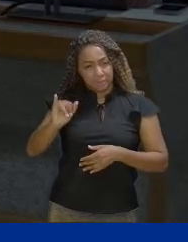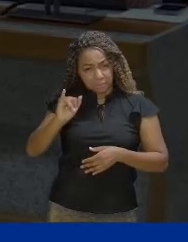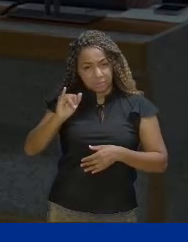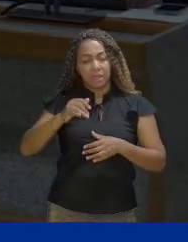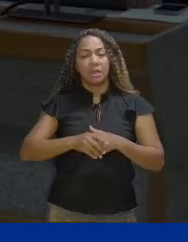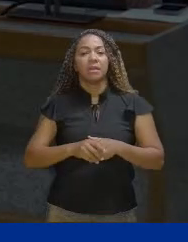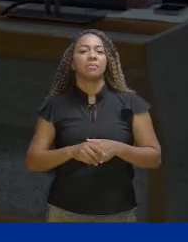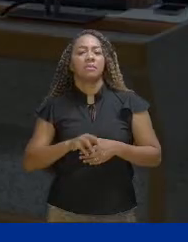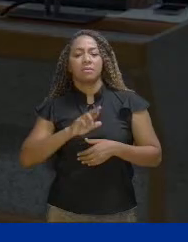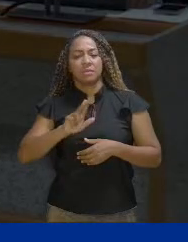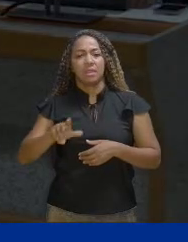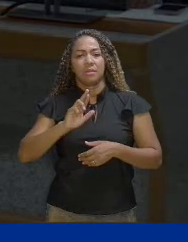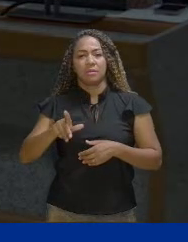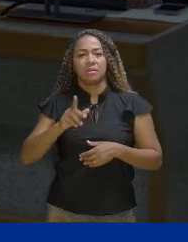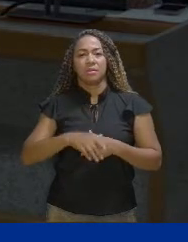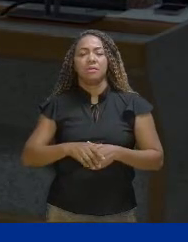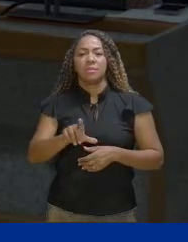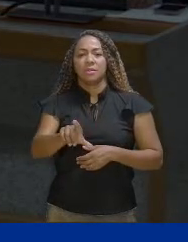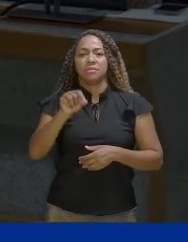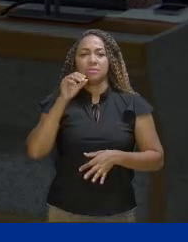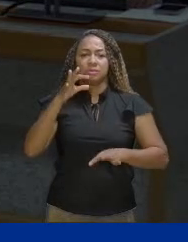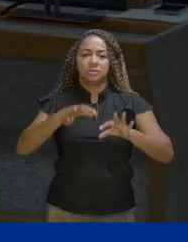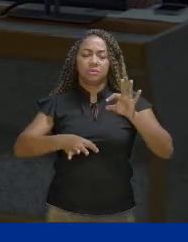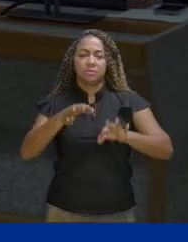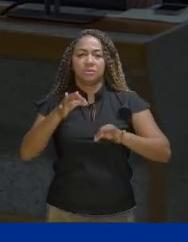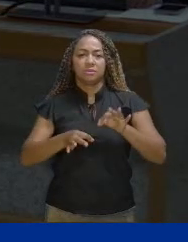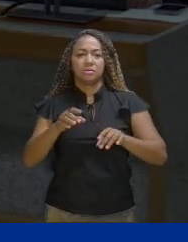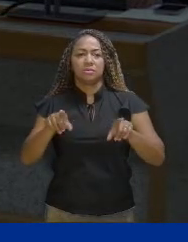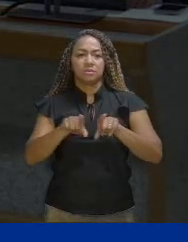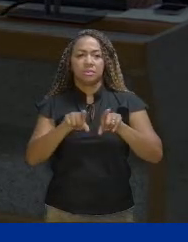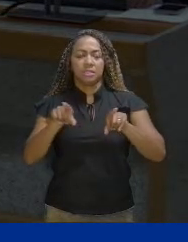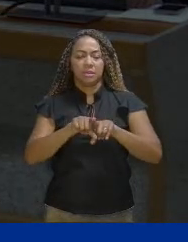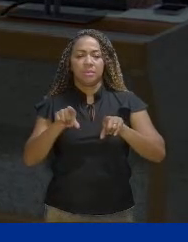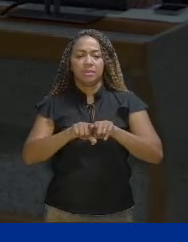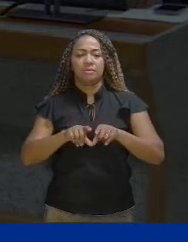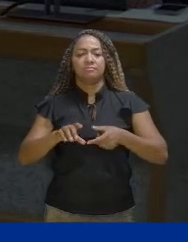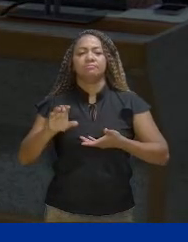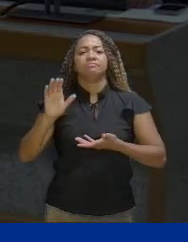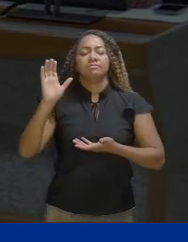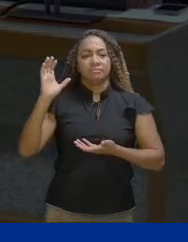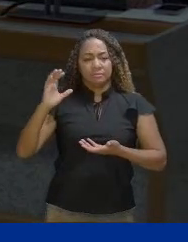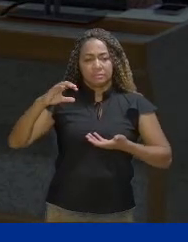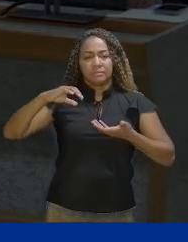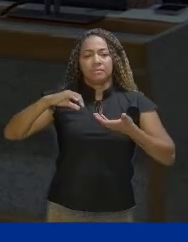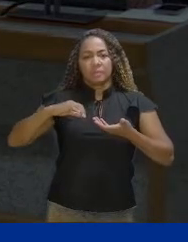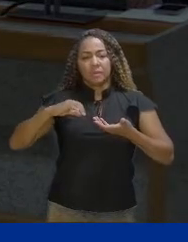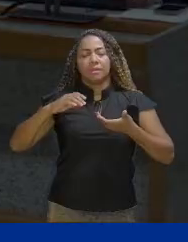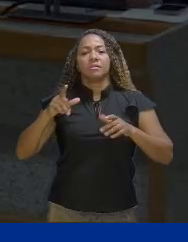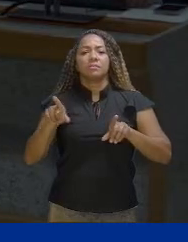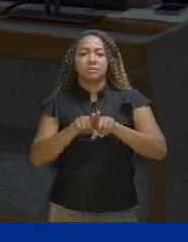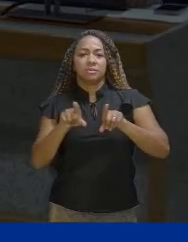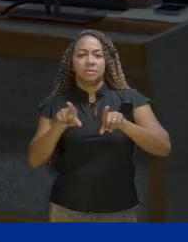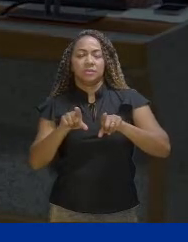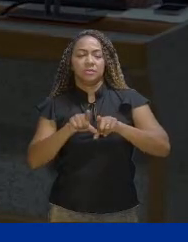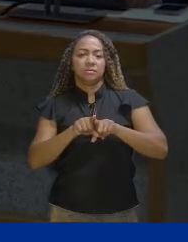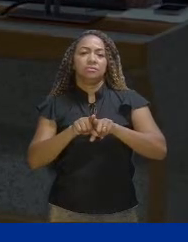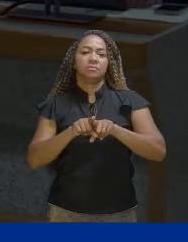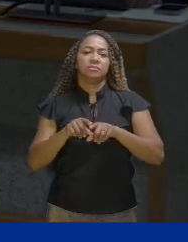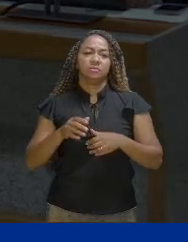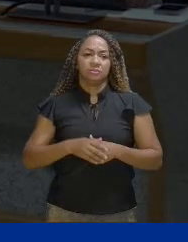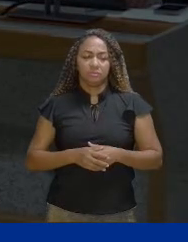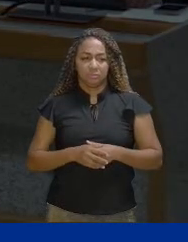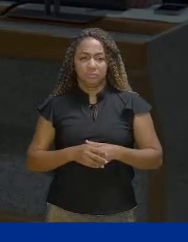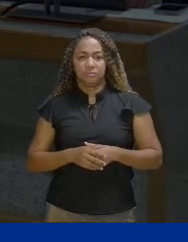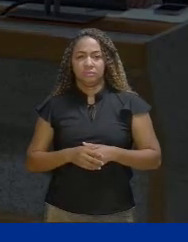criou, não é uma opção da Justiça Eleitoral, mas sim do Congresso Nacional, que rejeitou a PEC do voto impresso, a famosa